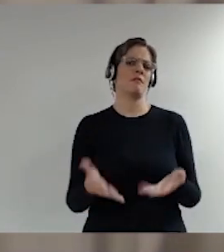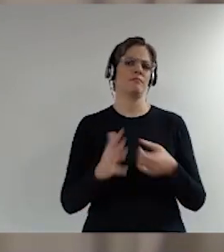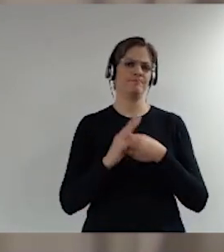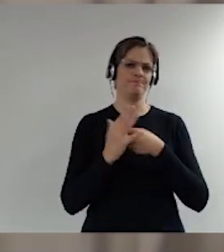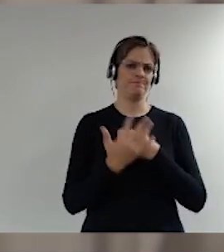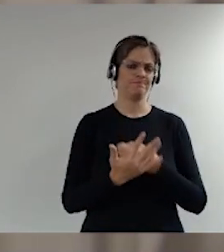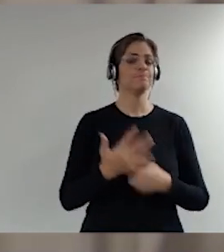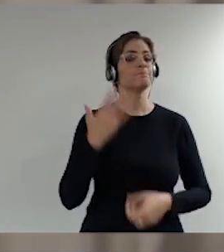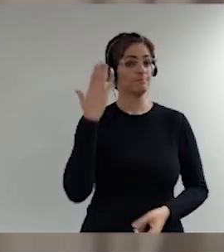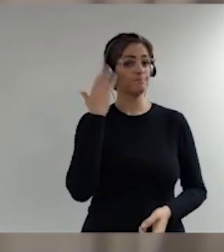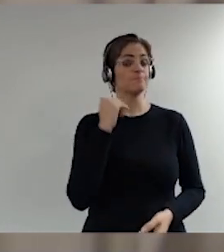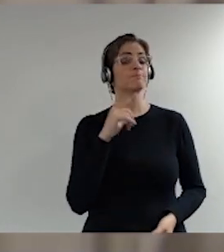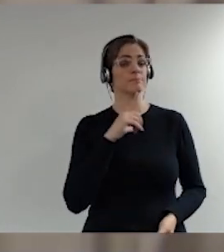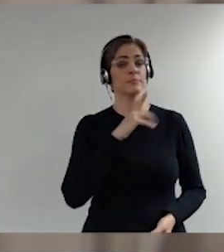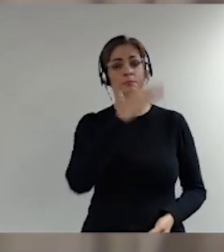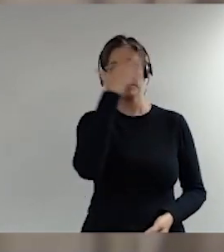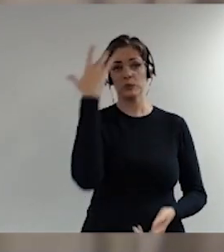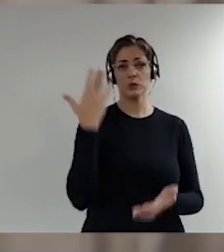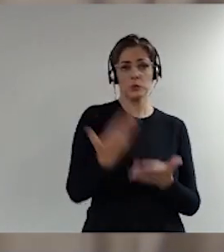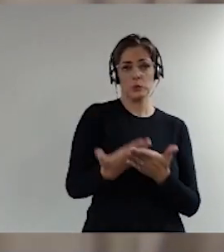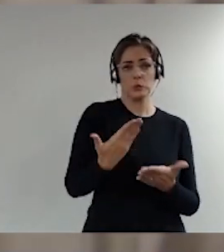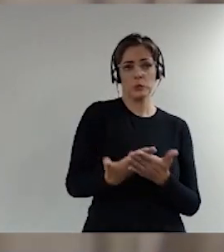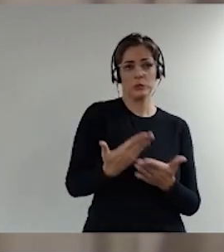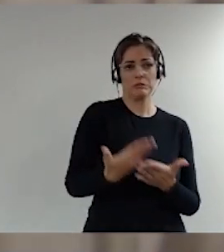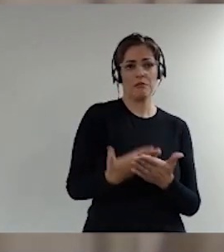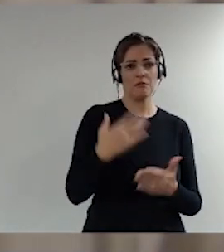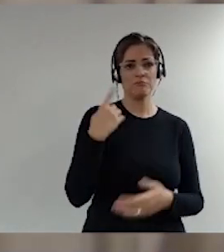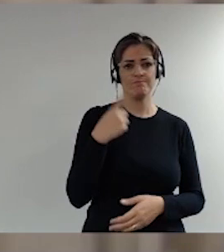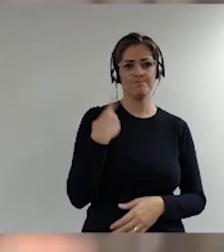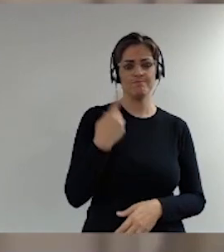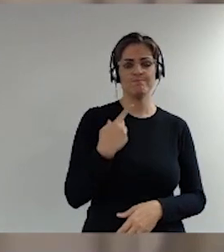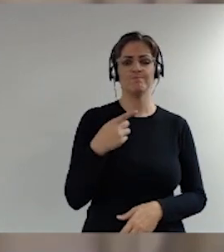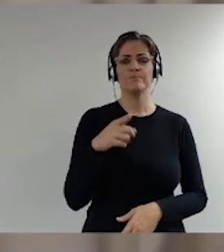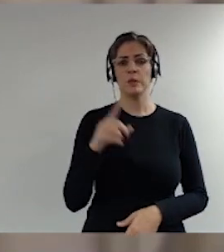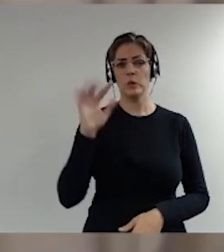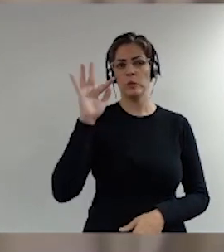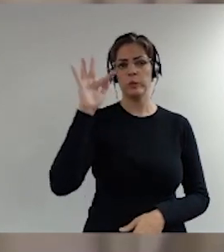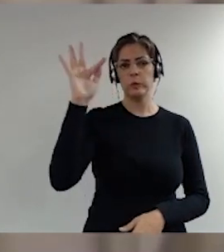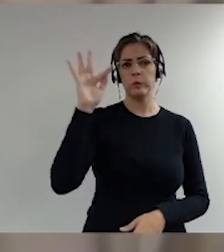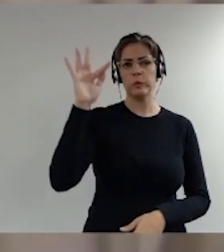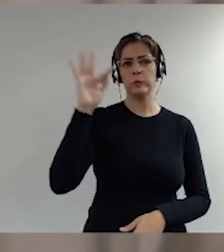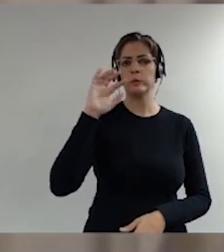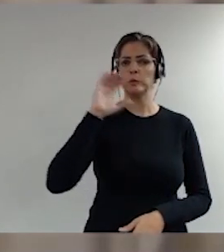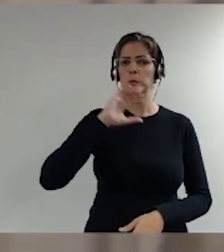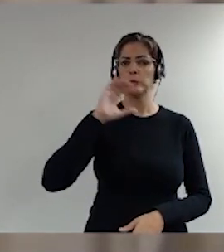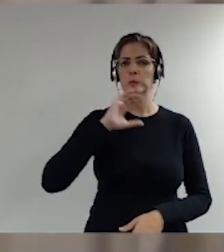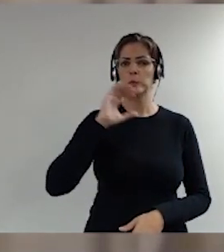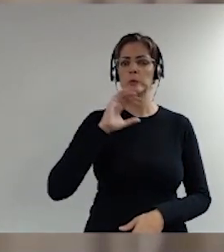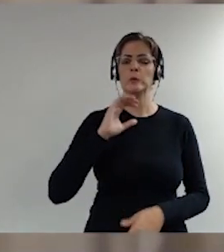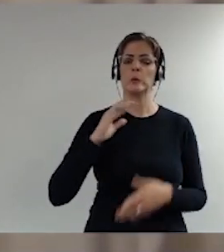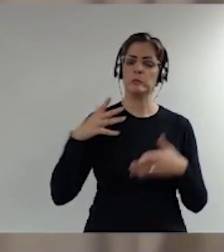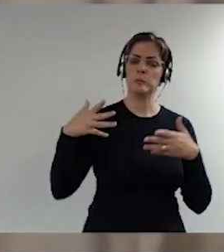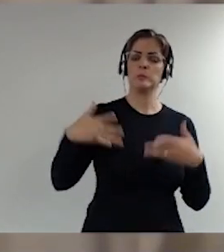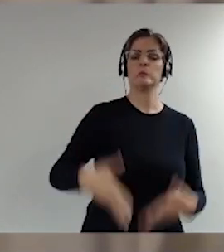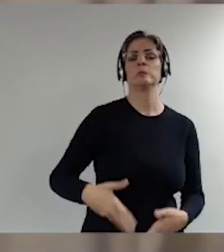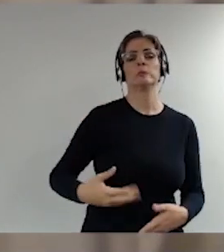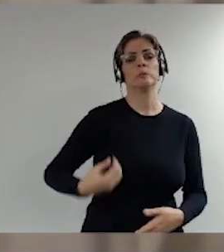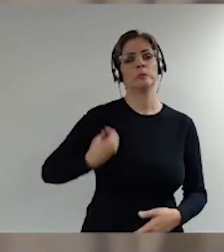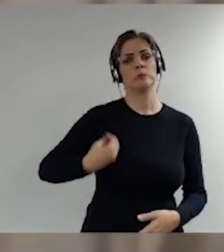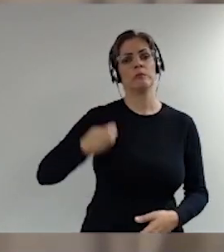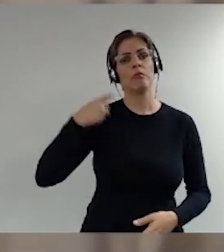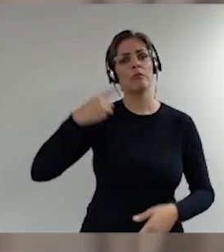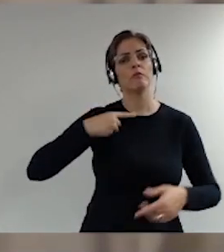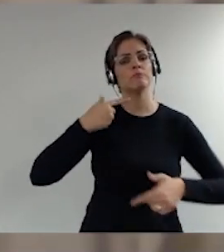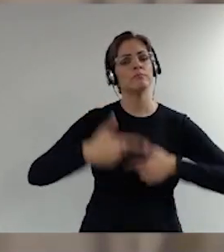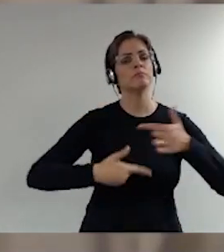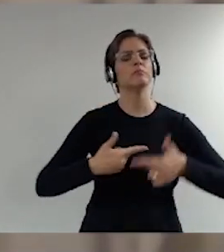muitos estudantes de direito que também brevemente estarão nos nossos quadros, e esse é um grande momento para